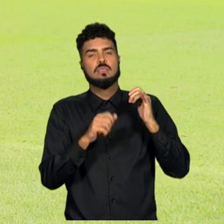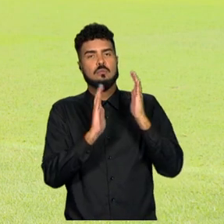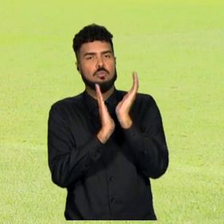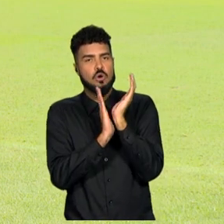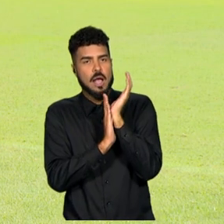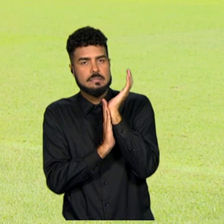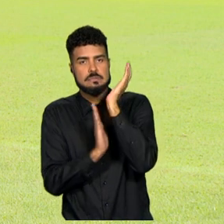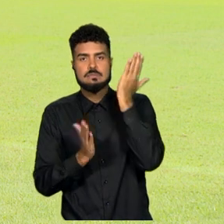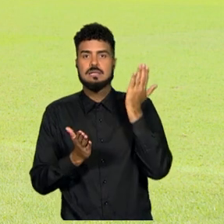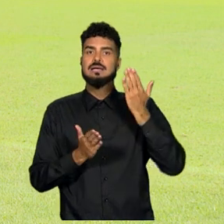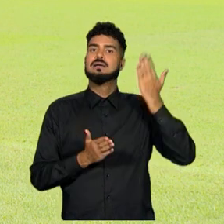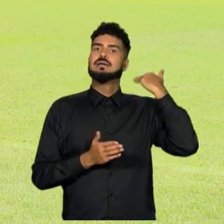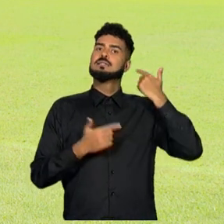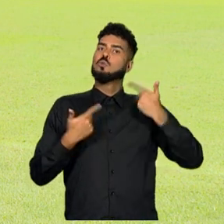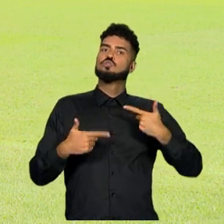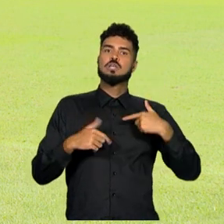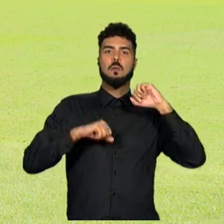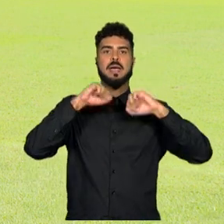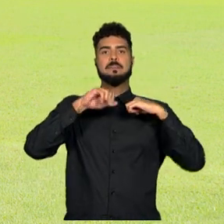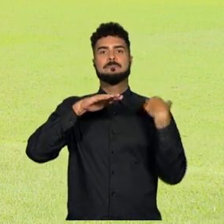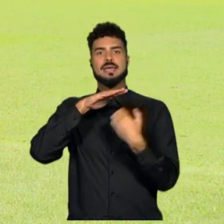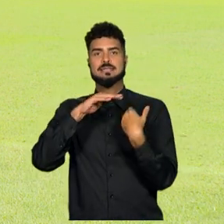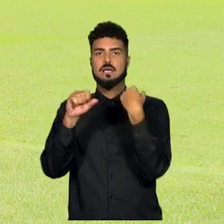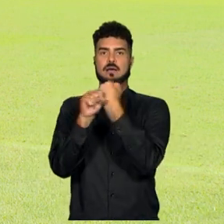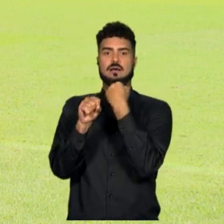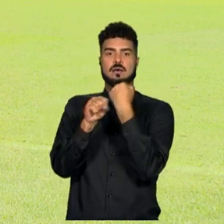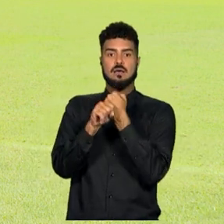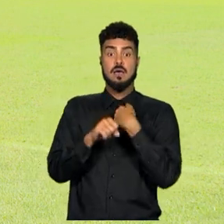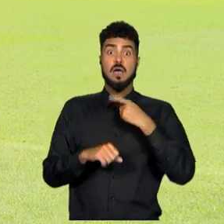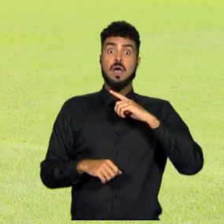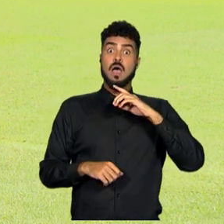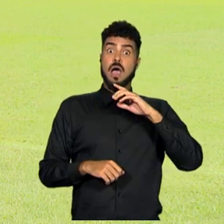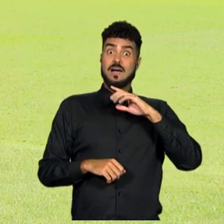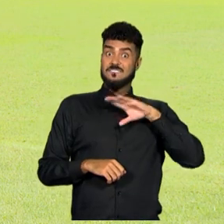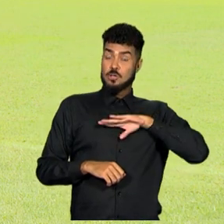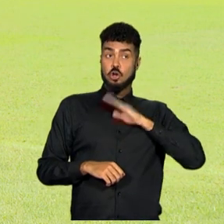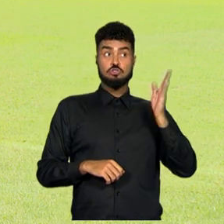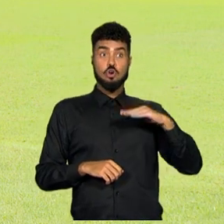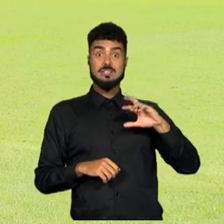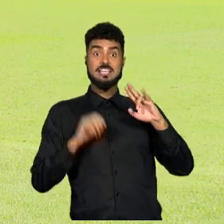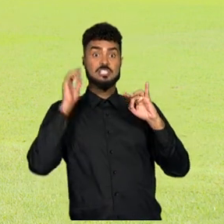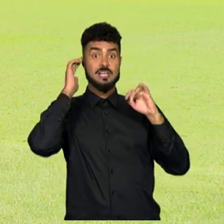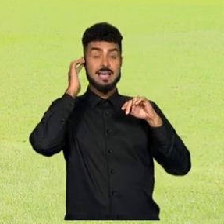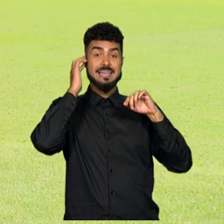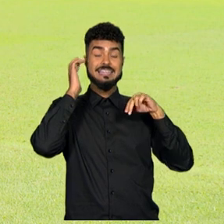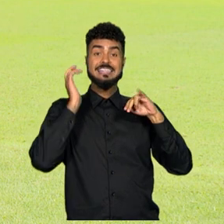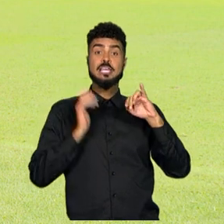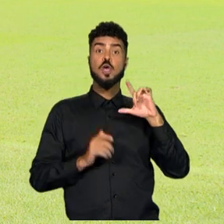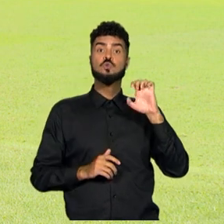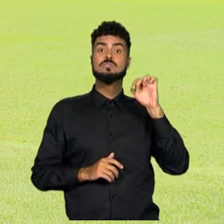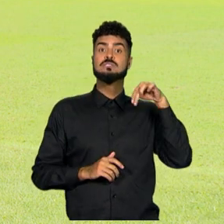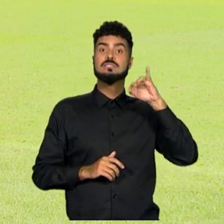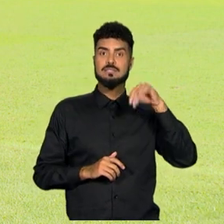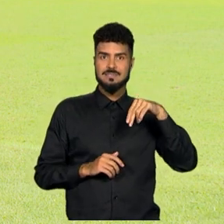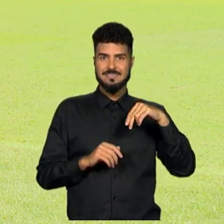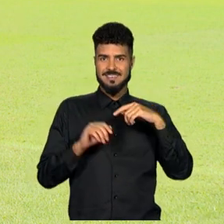tinha companhia construtora no Brasil, o Vasco trouxe a Christian Nielsen, que ainda está na placa para fazer o estádio.